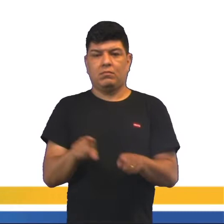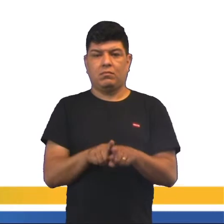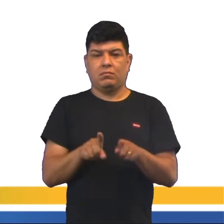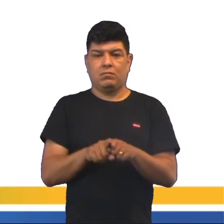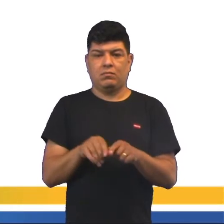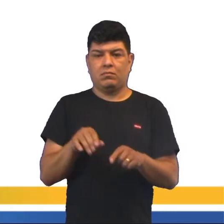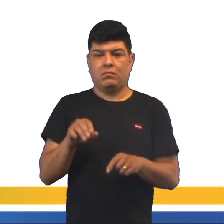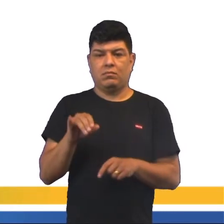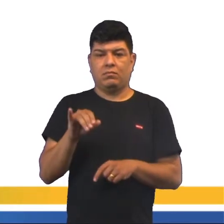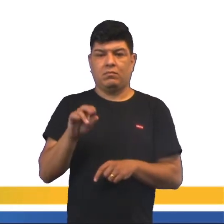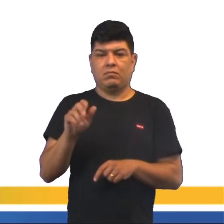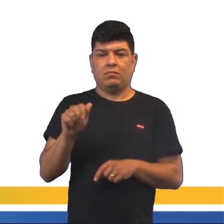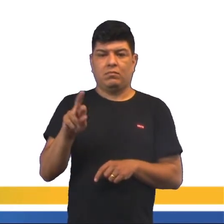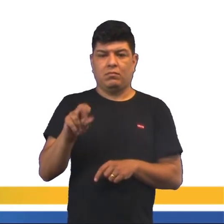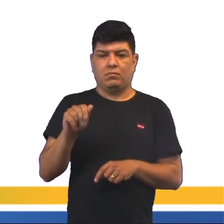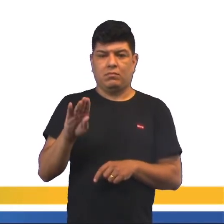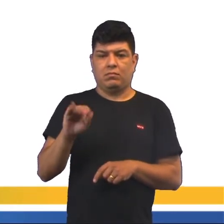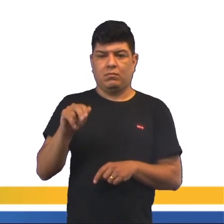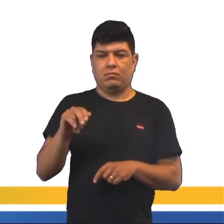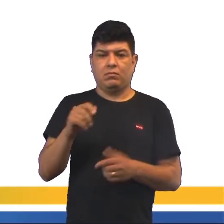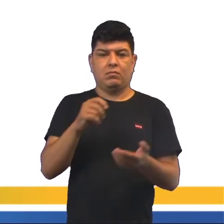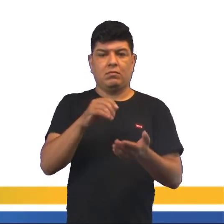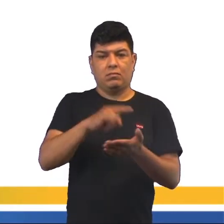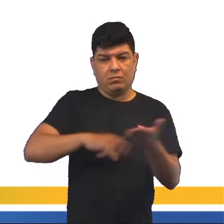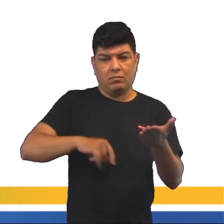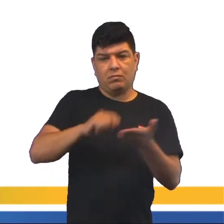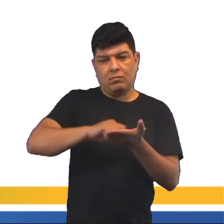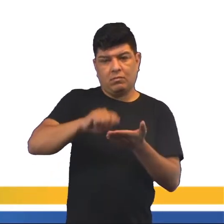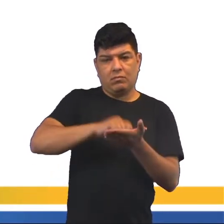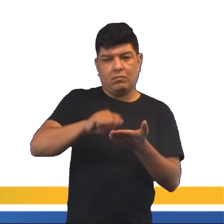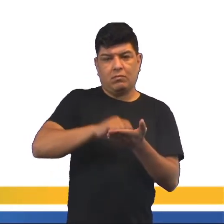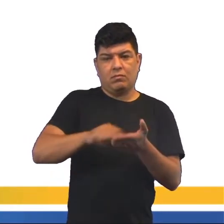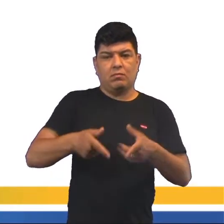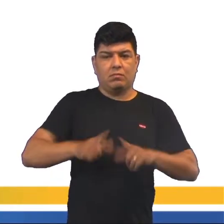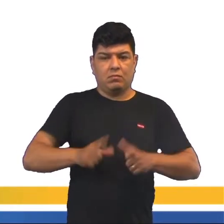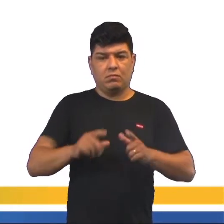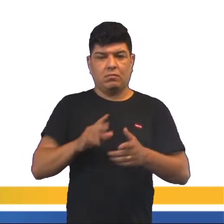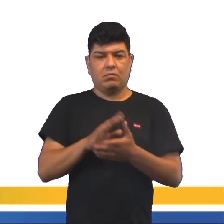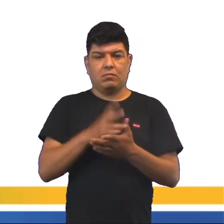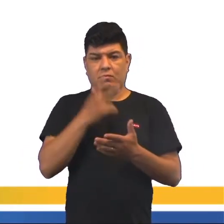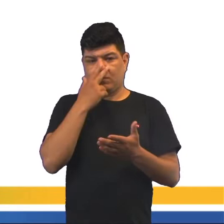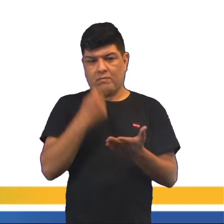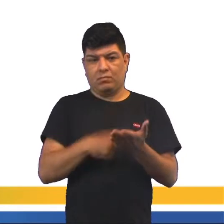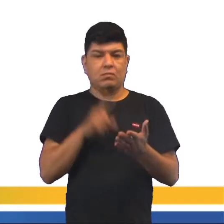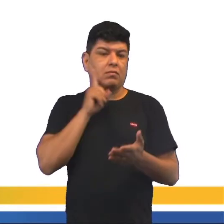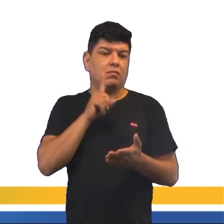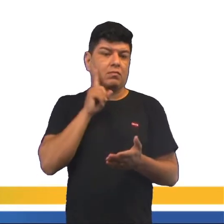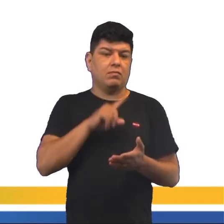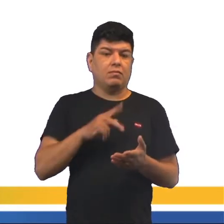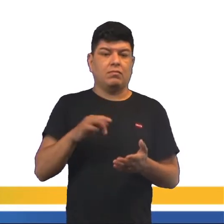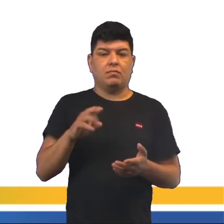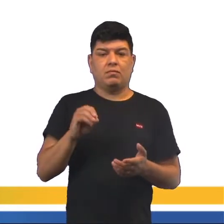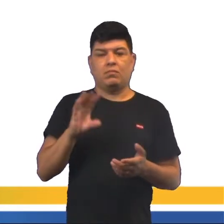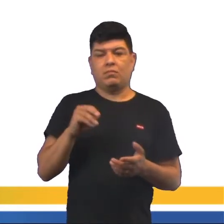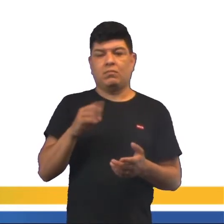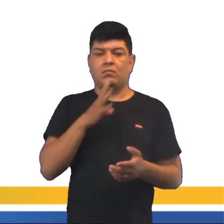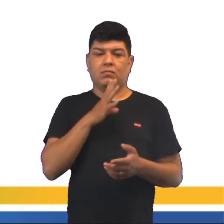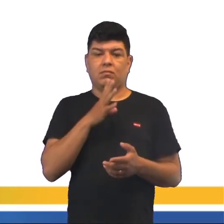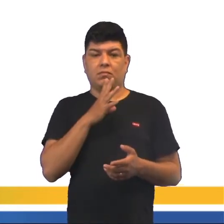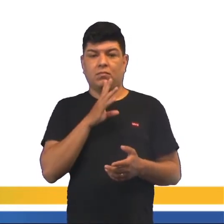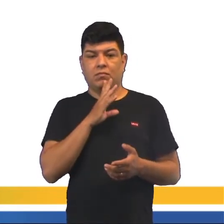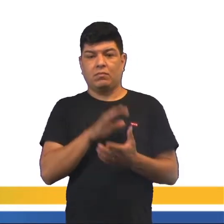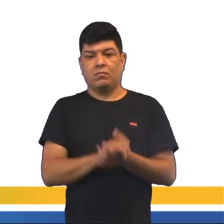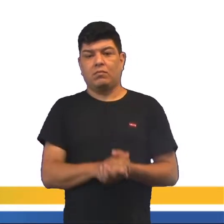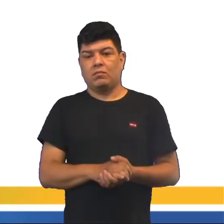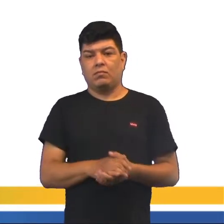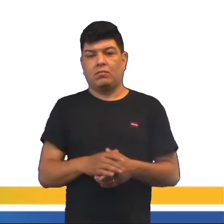Yitzhak Rabin, né, de Israel, assinaram um acordo de Oslo, né, com o intermédio dos Estados Unidos. Os palestinos